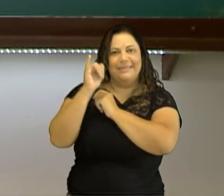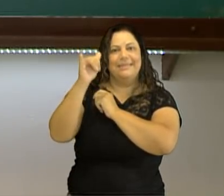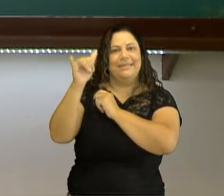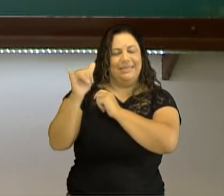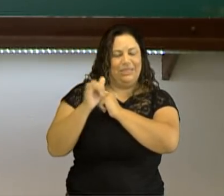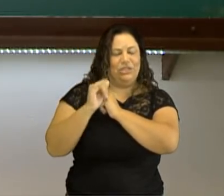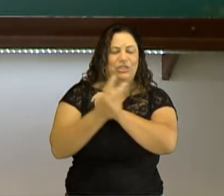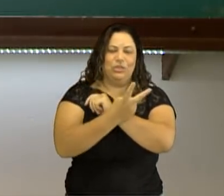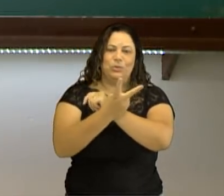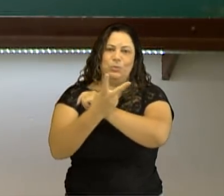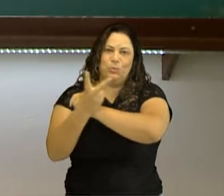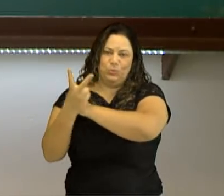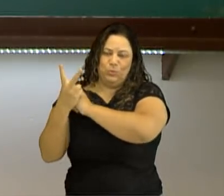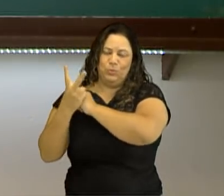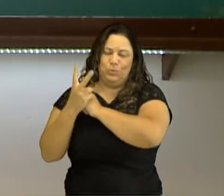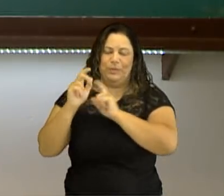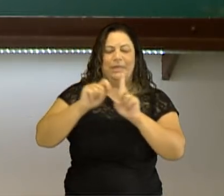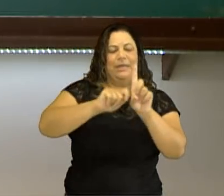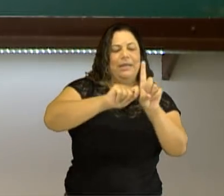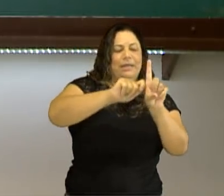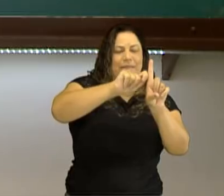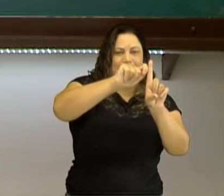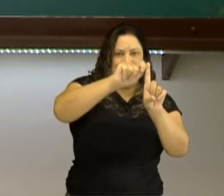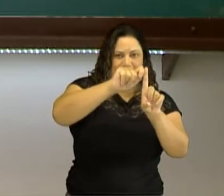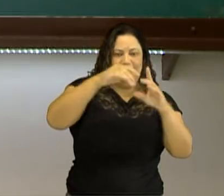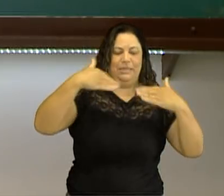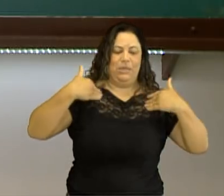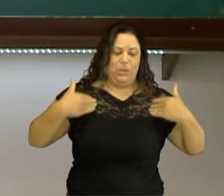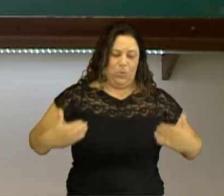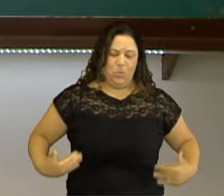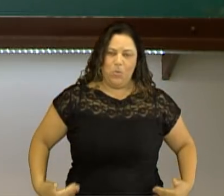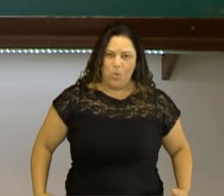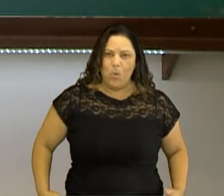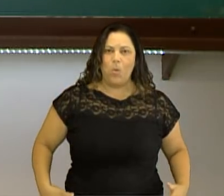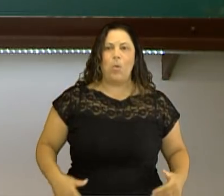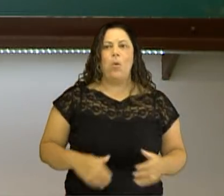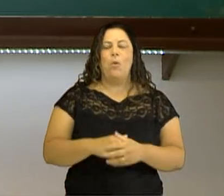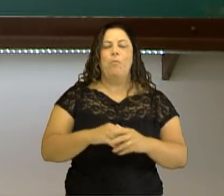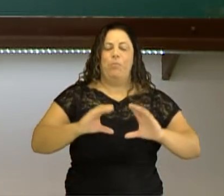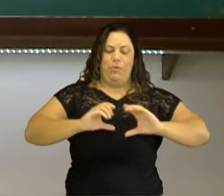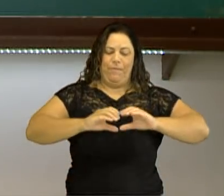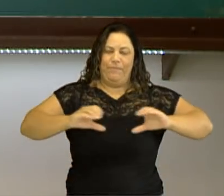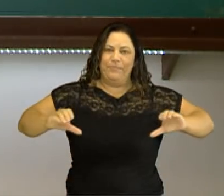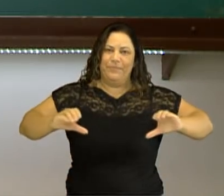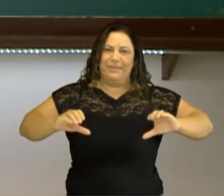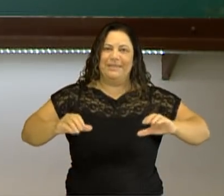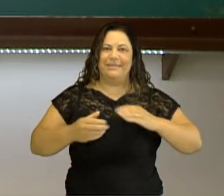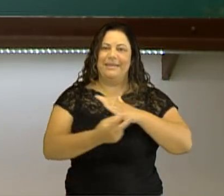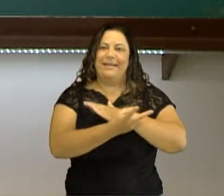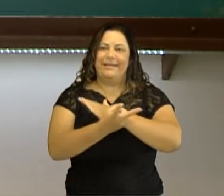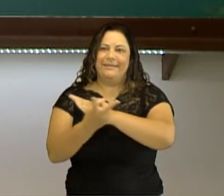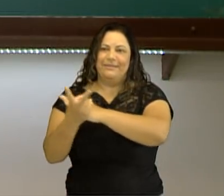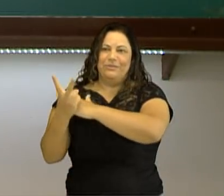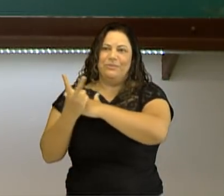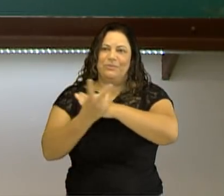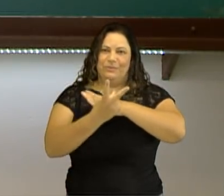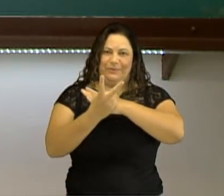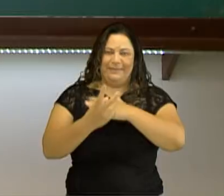na manutenção da temperatura corporal. Essa gordura é um isolante térmico, certo?